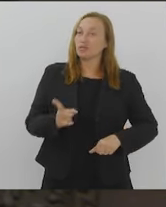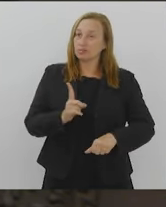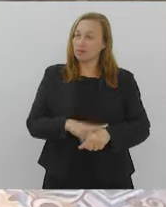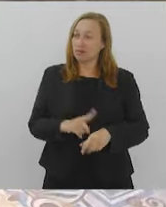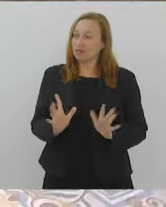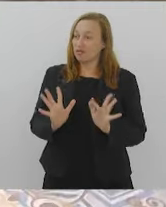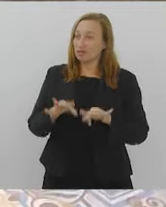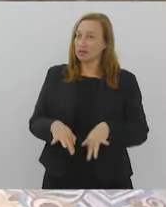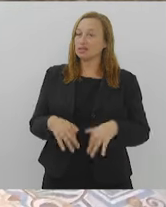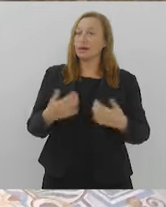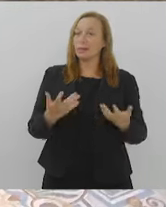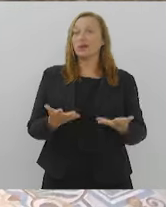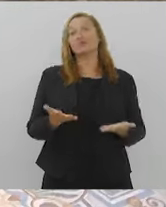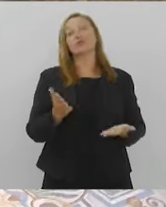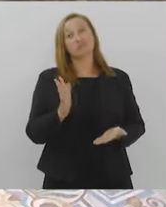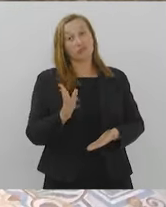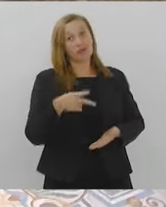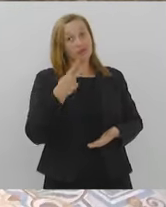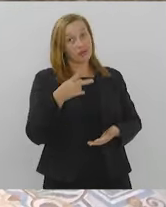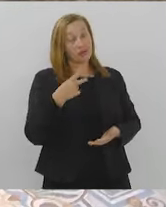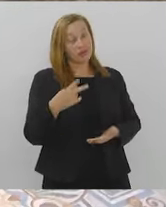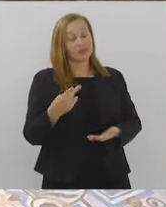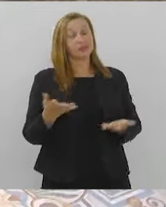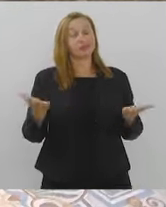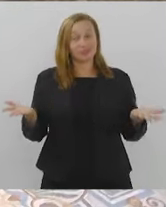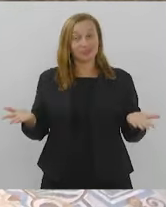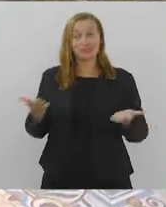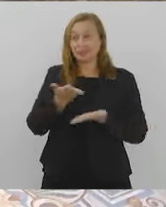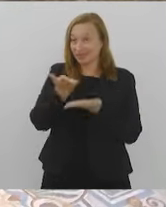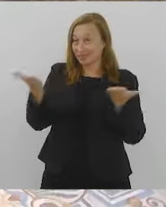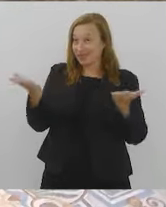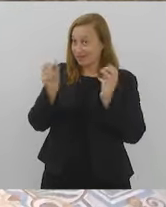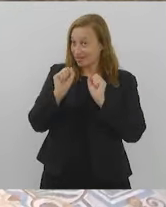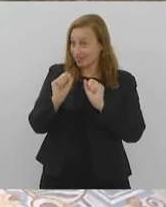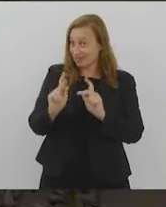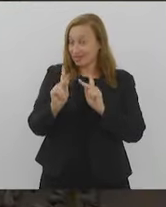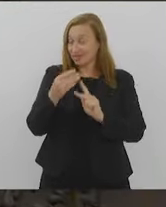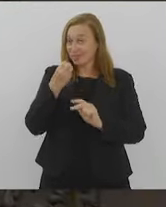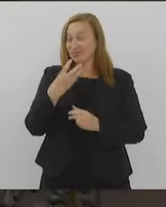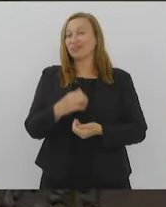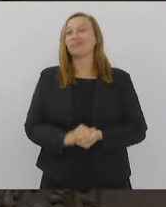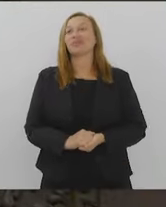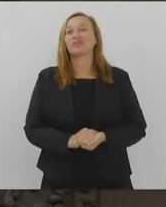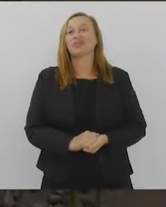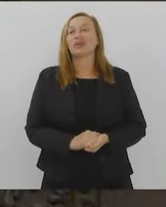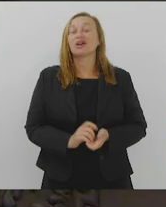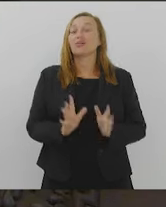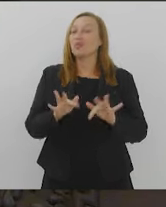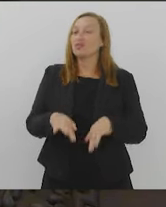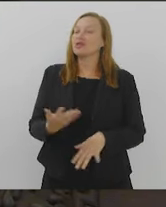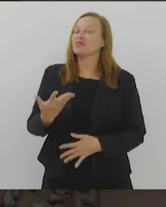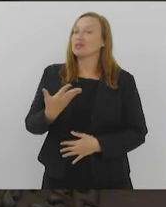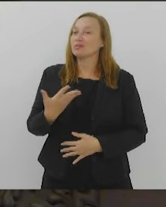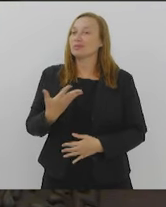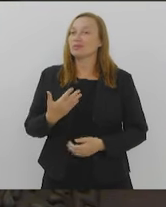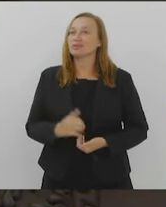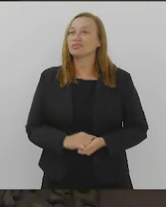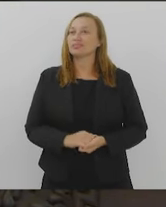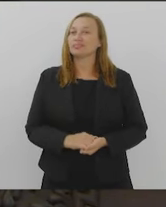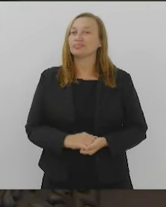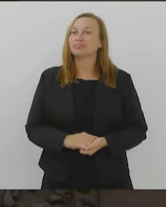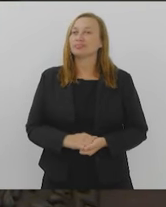passou, mas eu fiz a minha propaganda, não é? Para vocês, tá bom? E por fim, meus amigos, eu